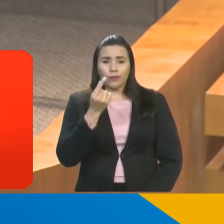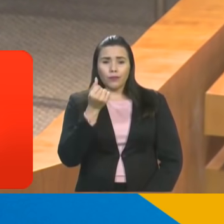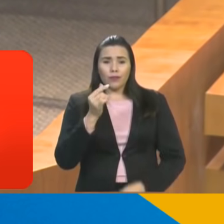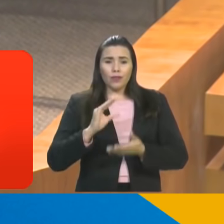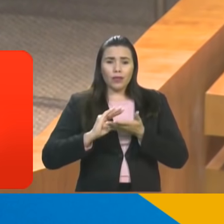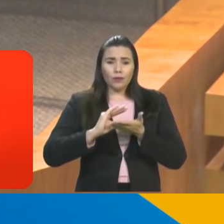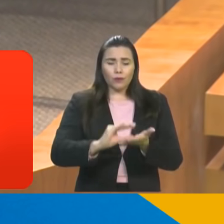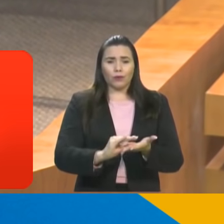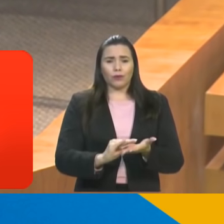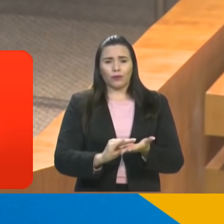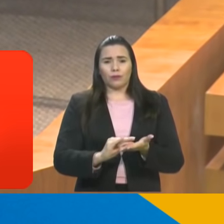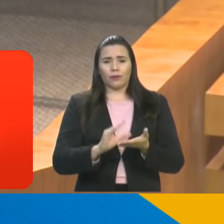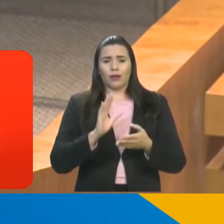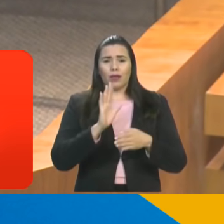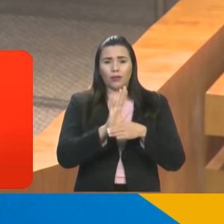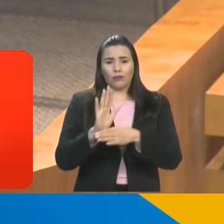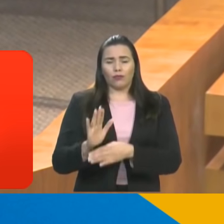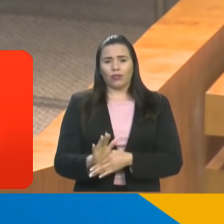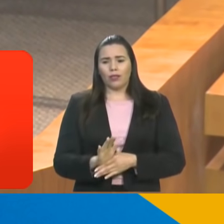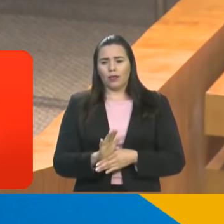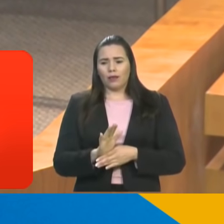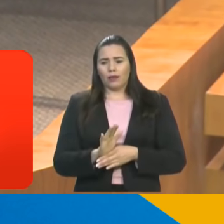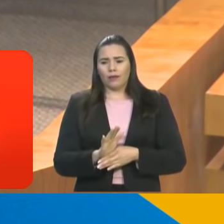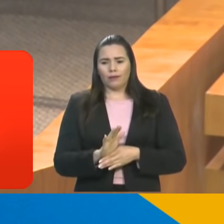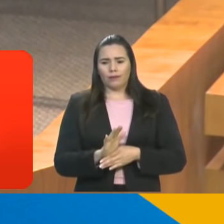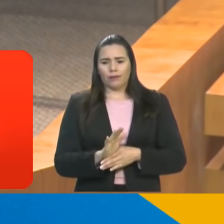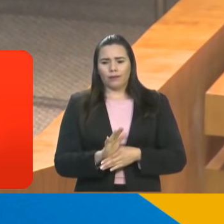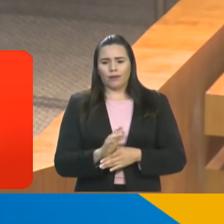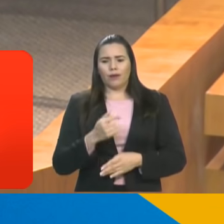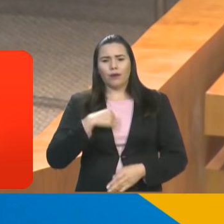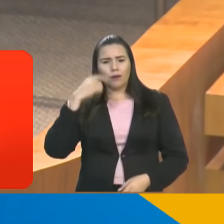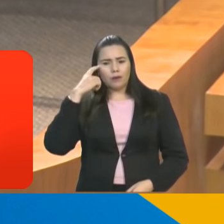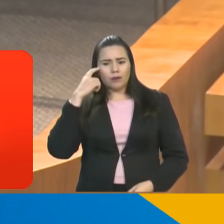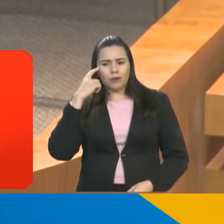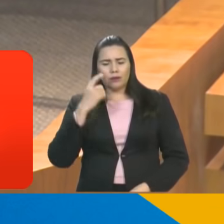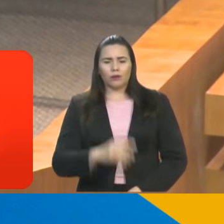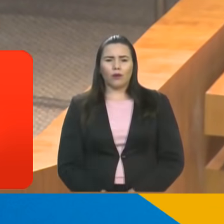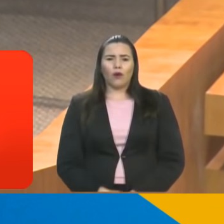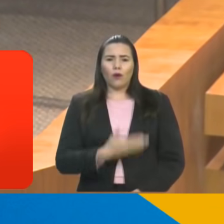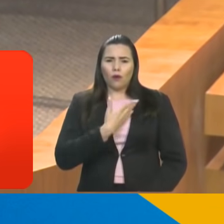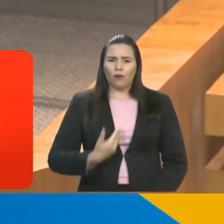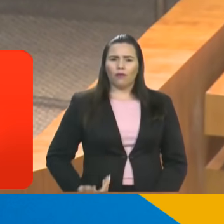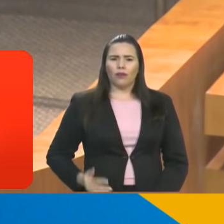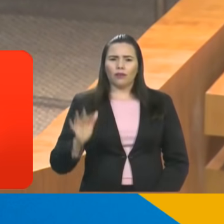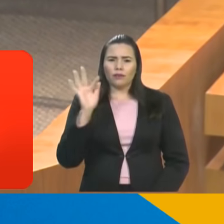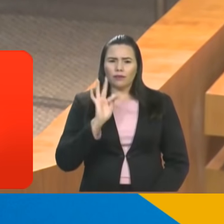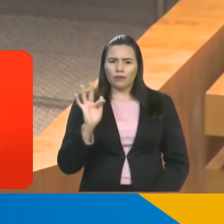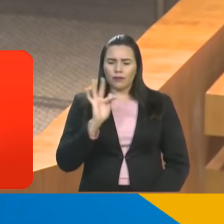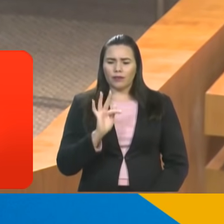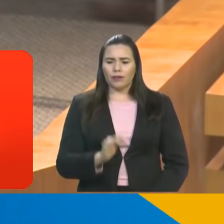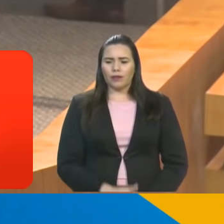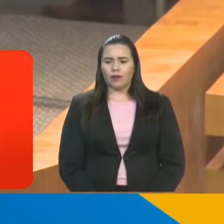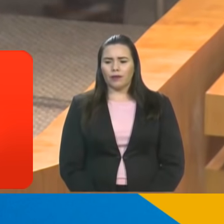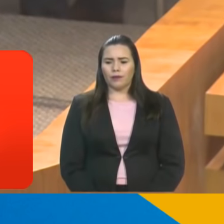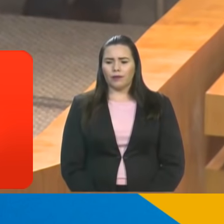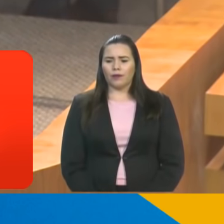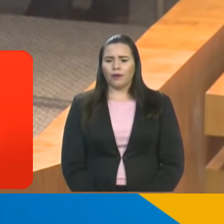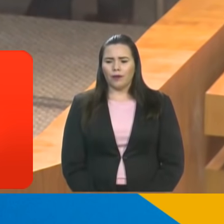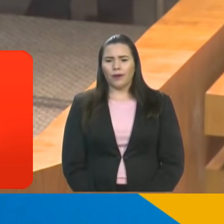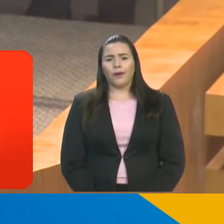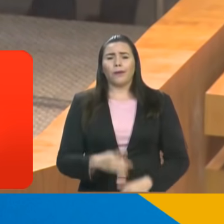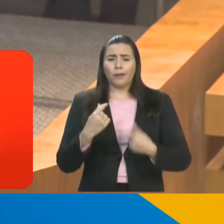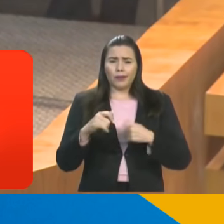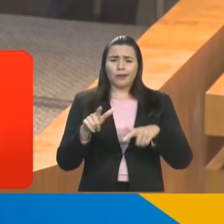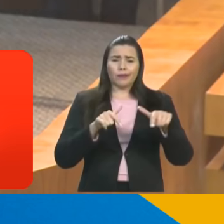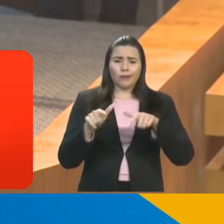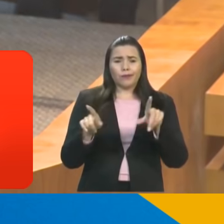tipo de política, uma ação do governo federal. Nós estamos vendo no mundo todo os países